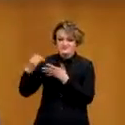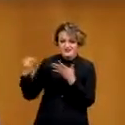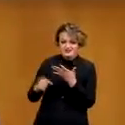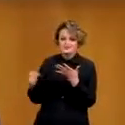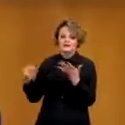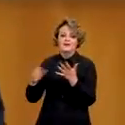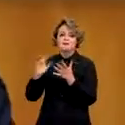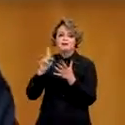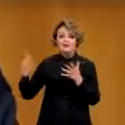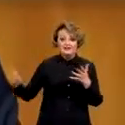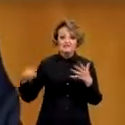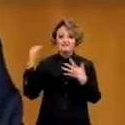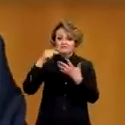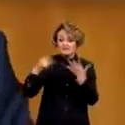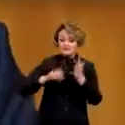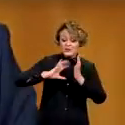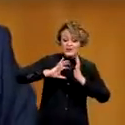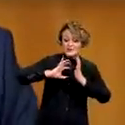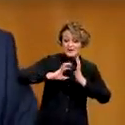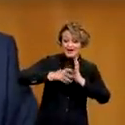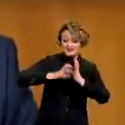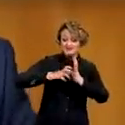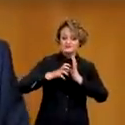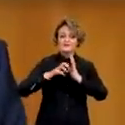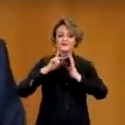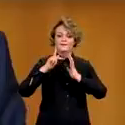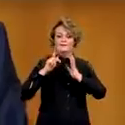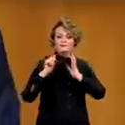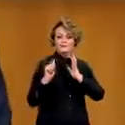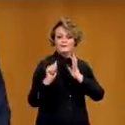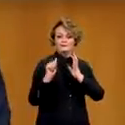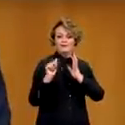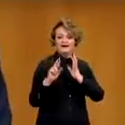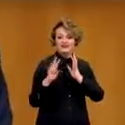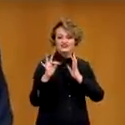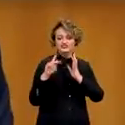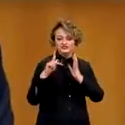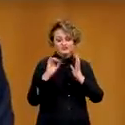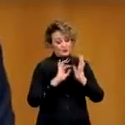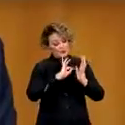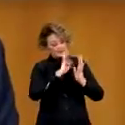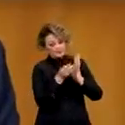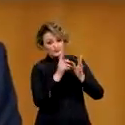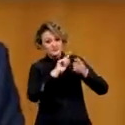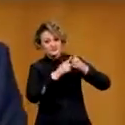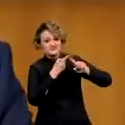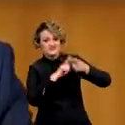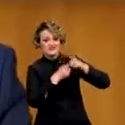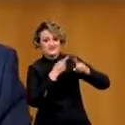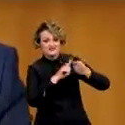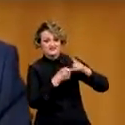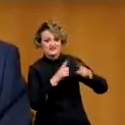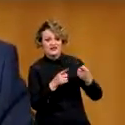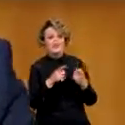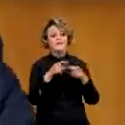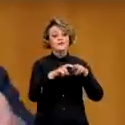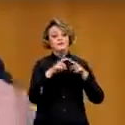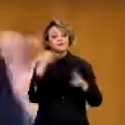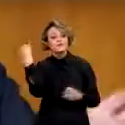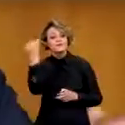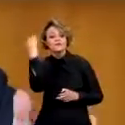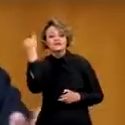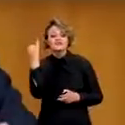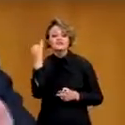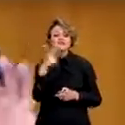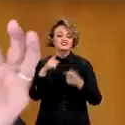o PP. Uhum. Então, são com esses partidos que você negocia. Uhum. Ou seja, seria importante que a gente não